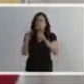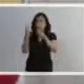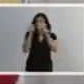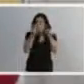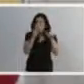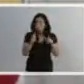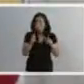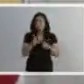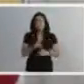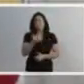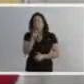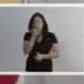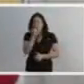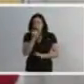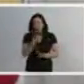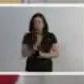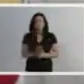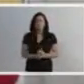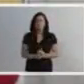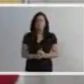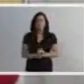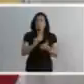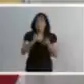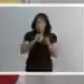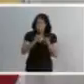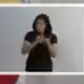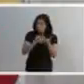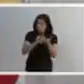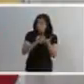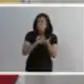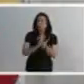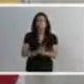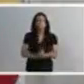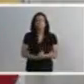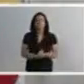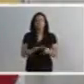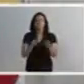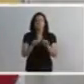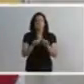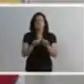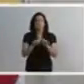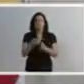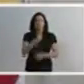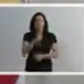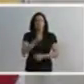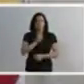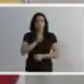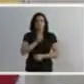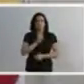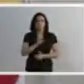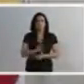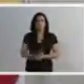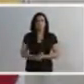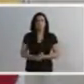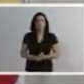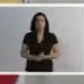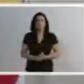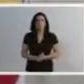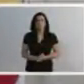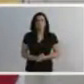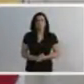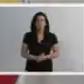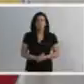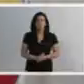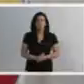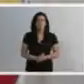desculpa para várias secretarias também tivemos o retorno fizemos